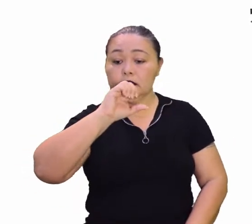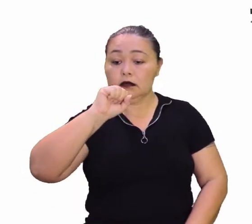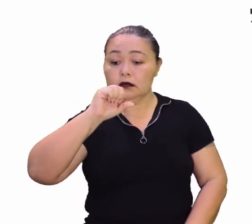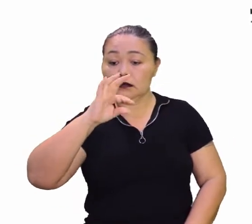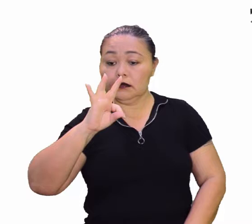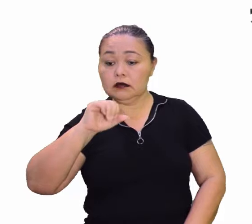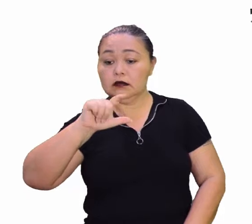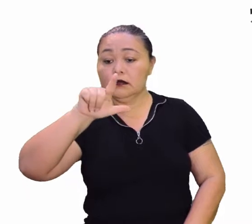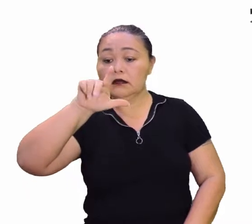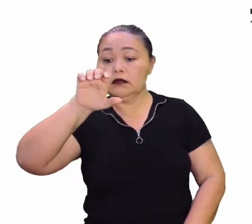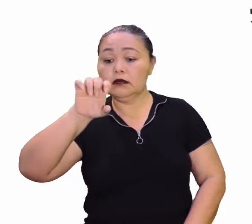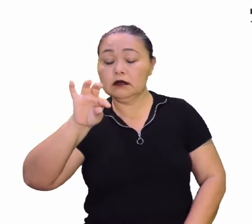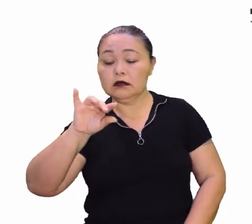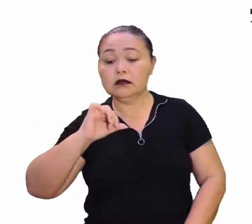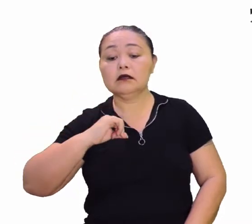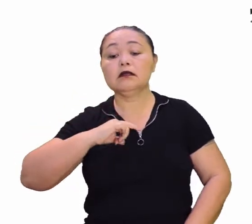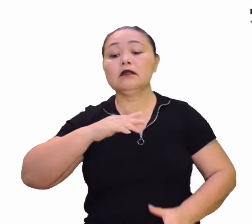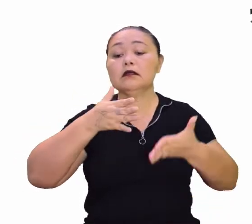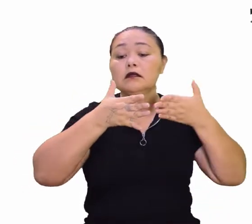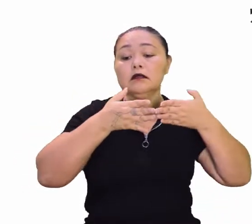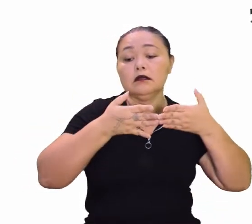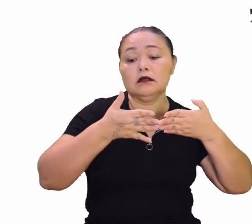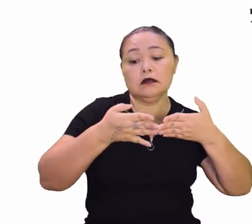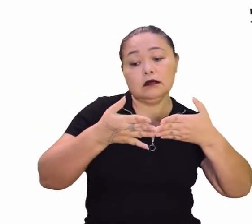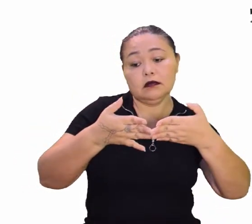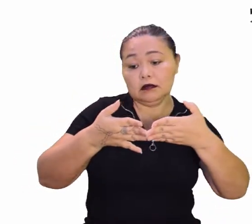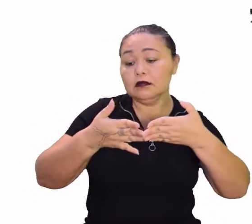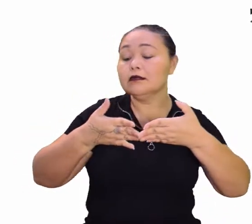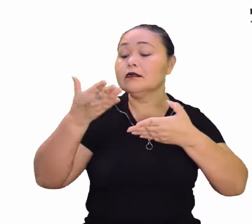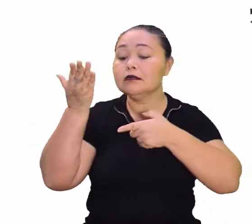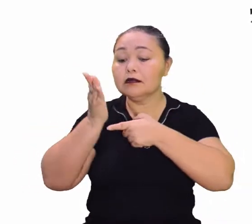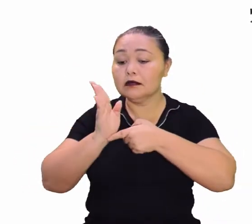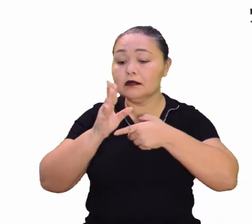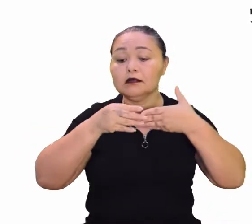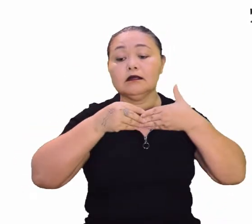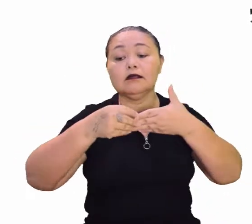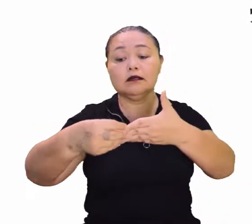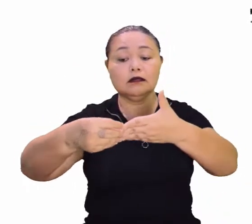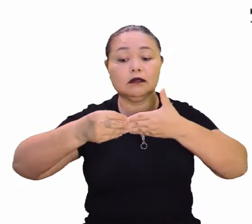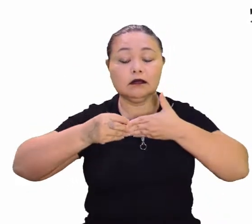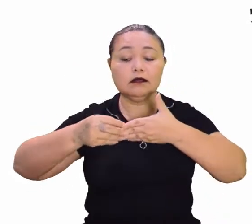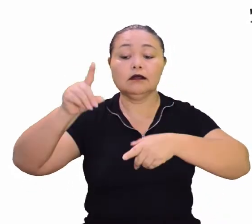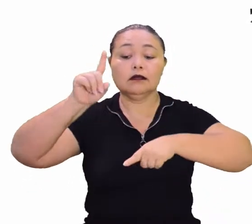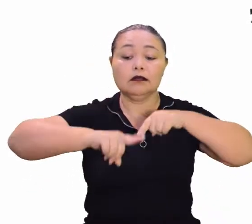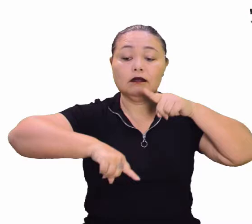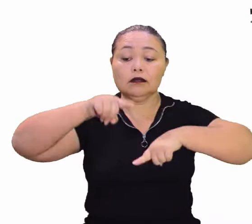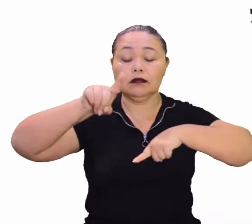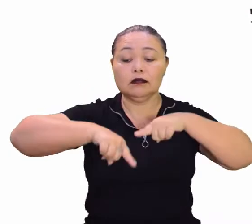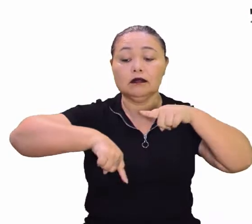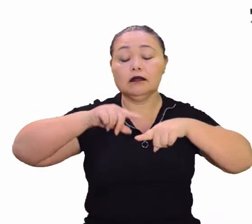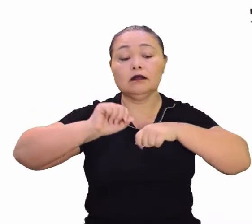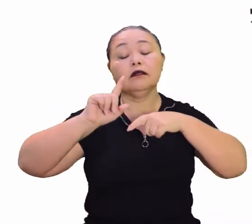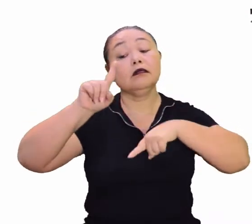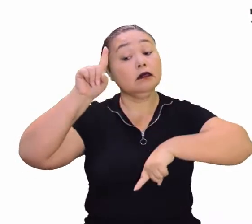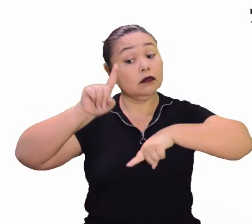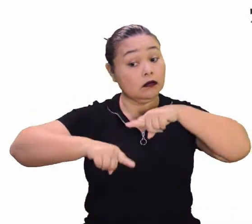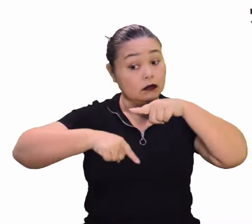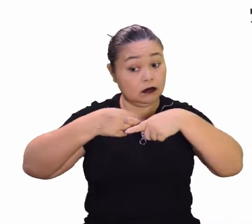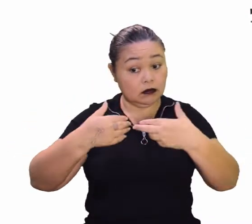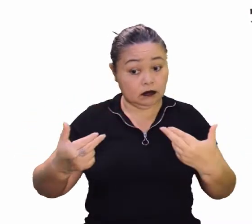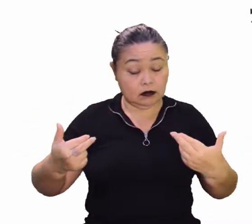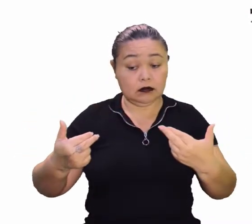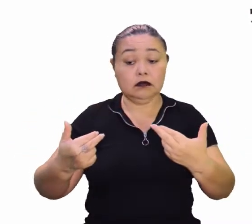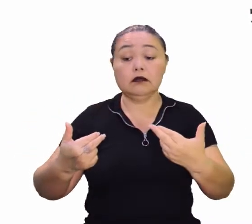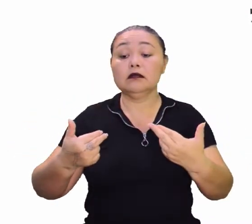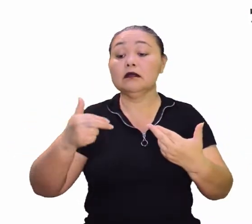modernos portos que acabou favorecendo o escoamento da produção norte-americana. Produção esta,